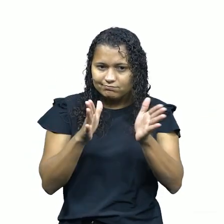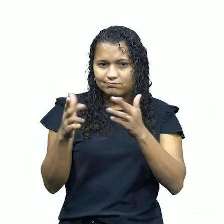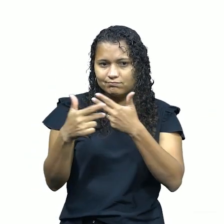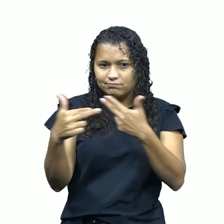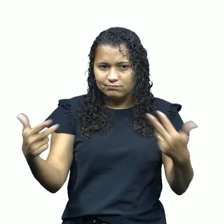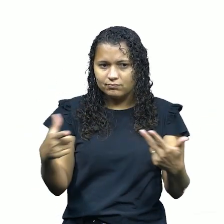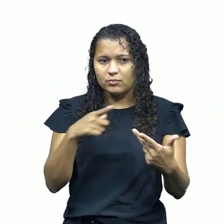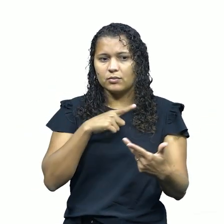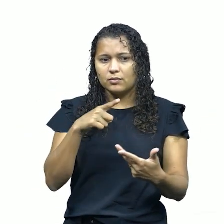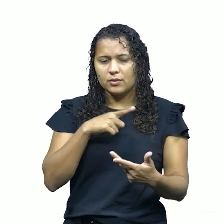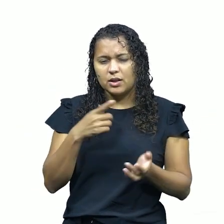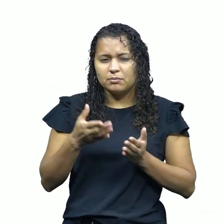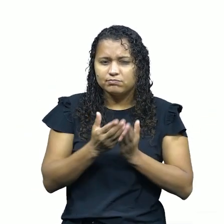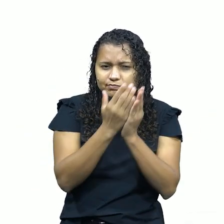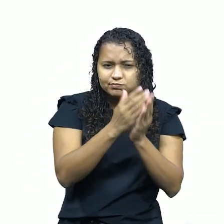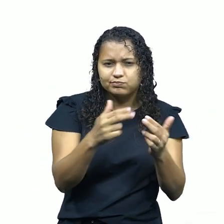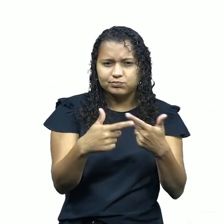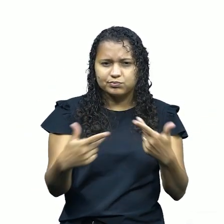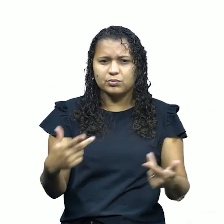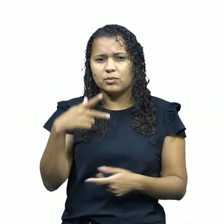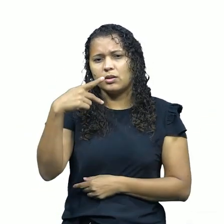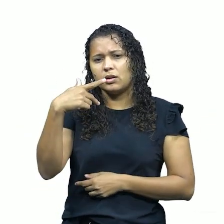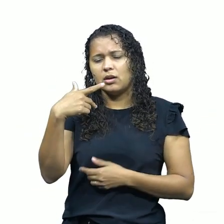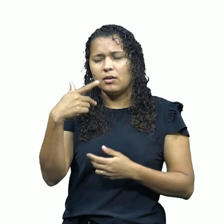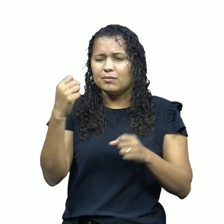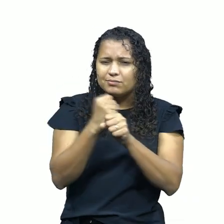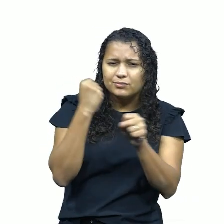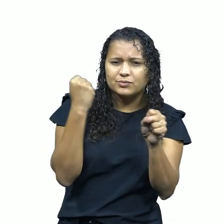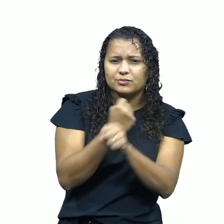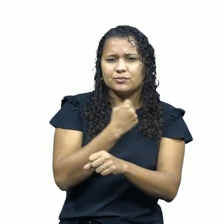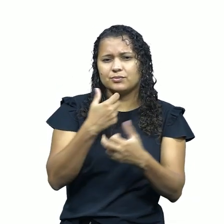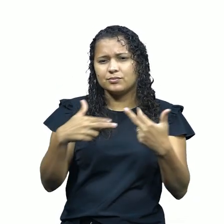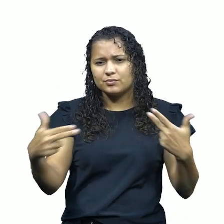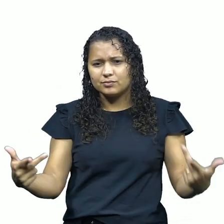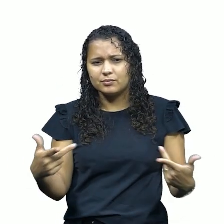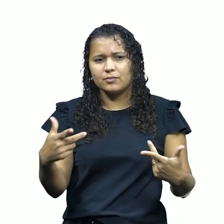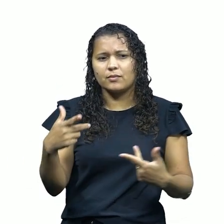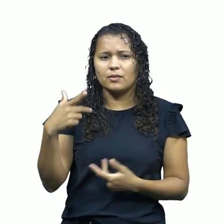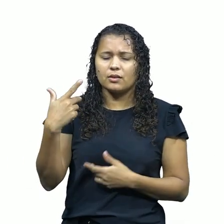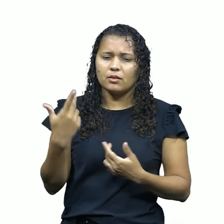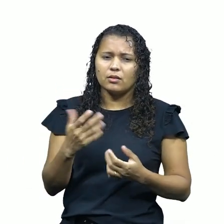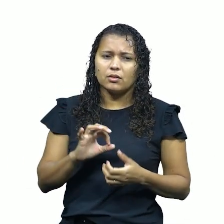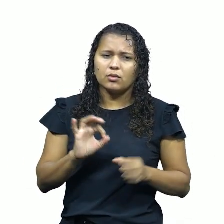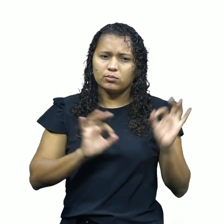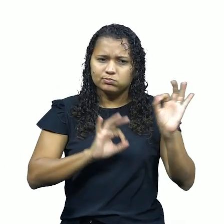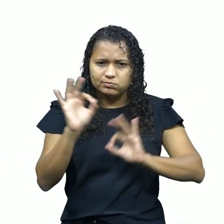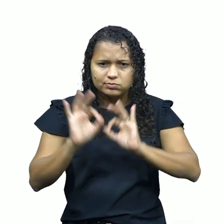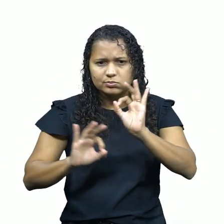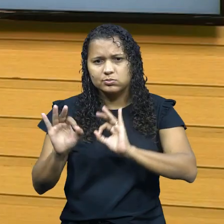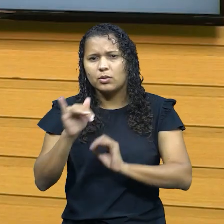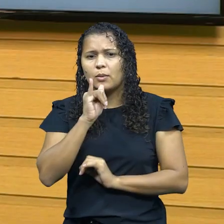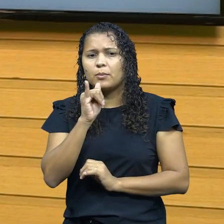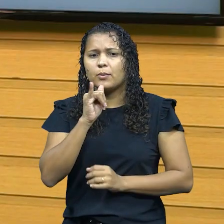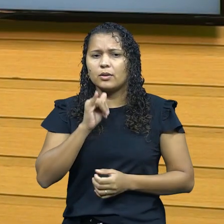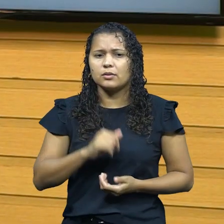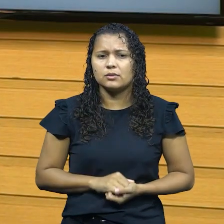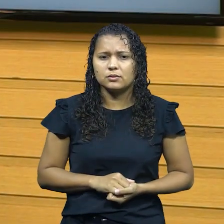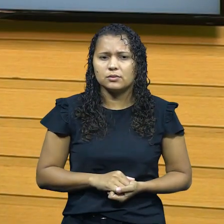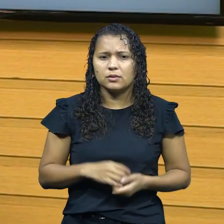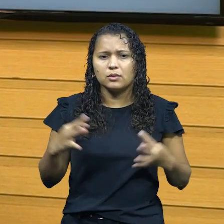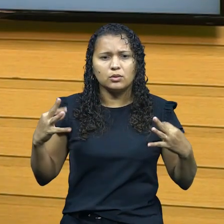portos, bacias de evolução, quebra-mares, hidrovias e berços de atracação. Ou seja,